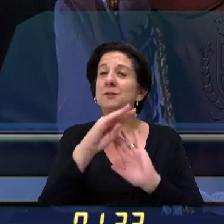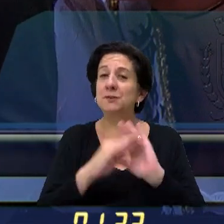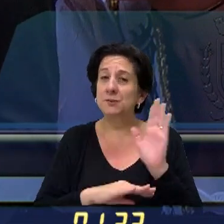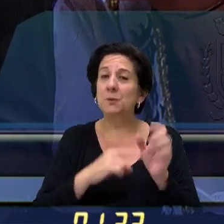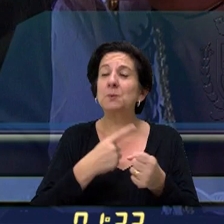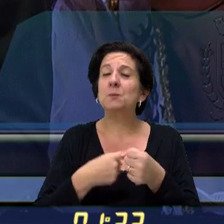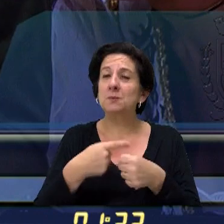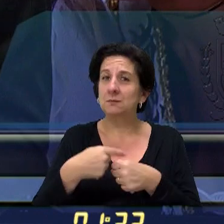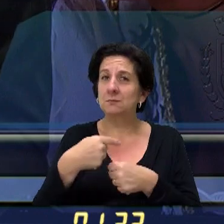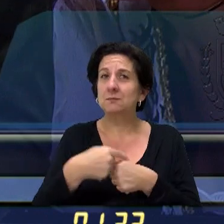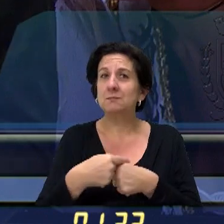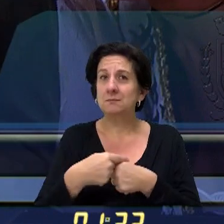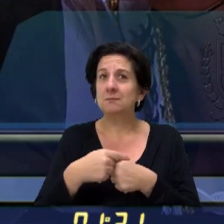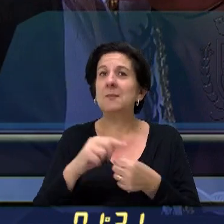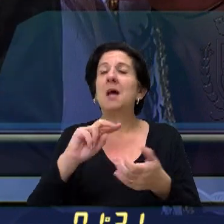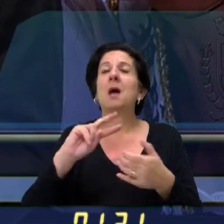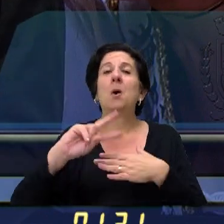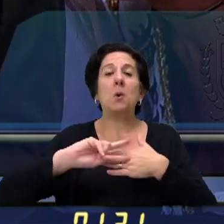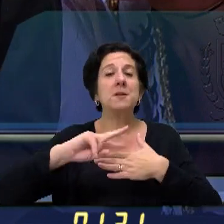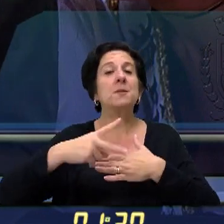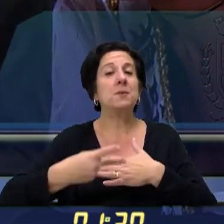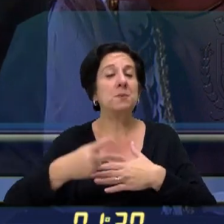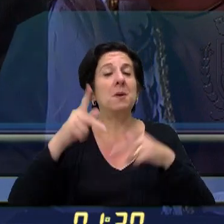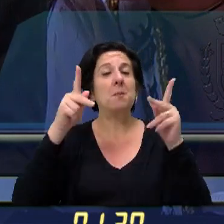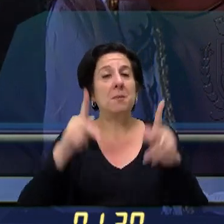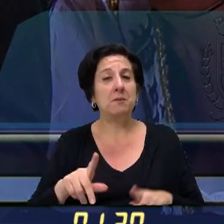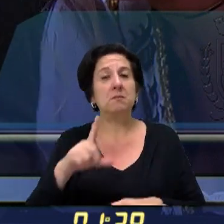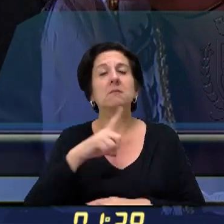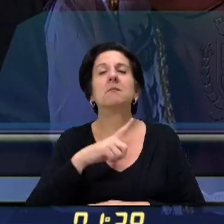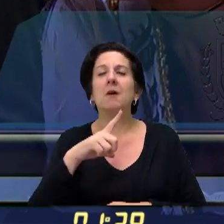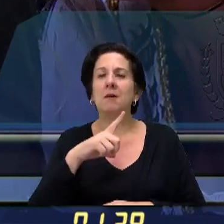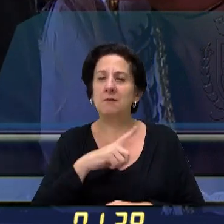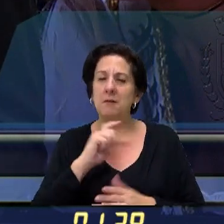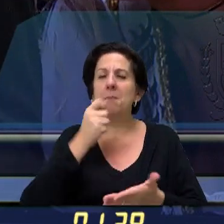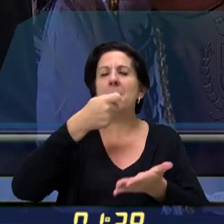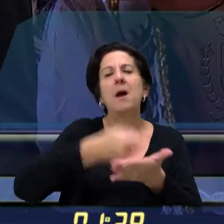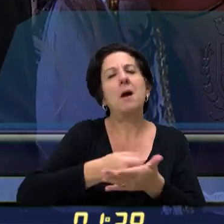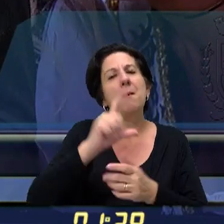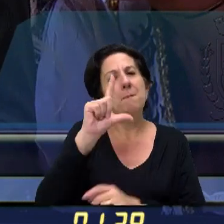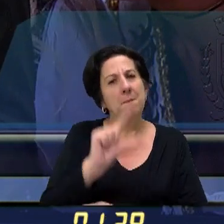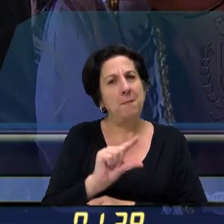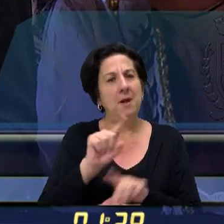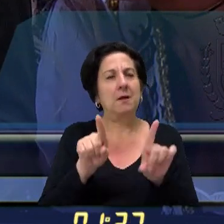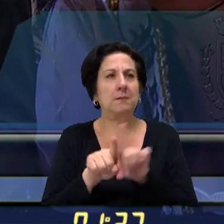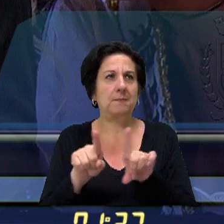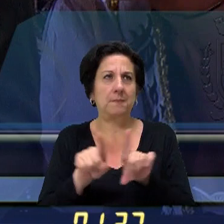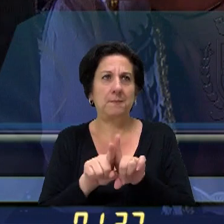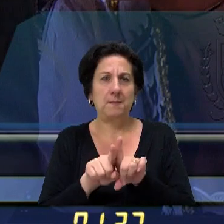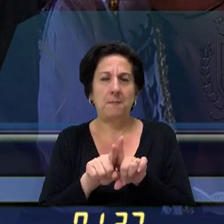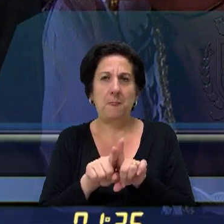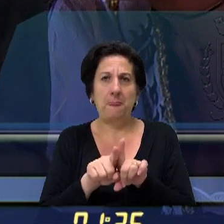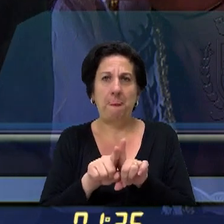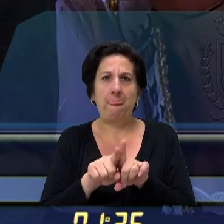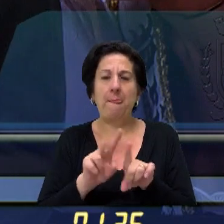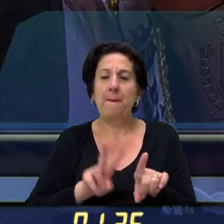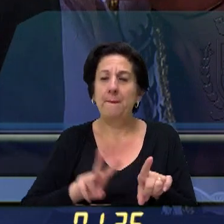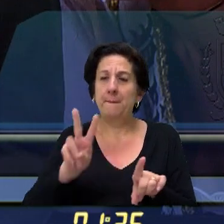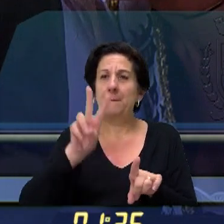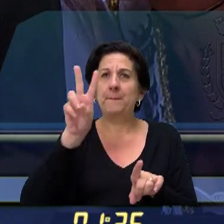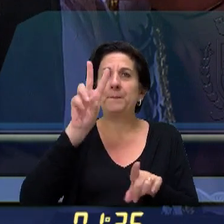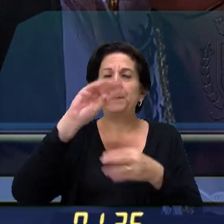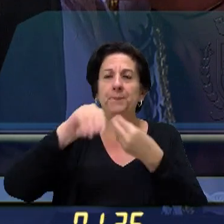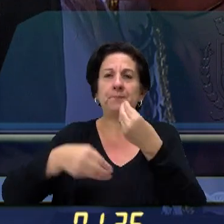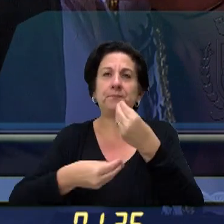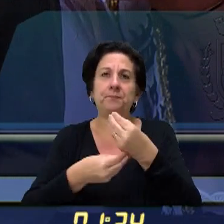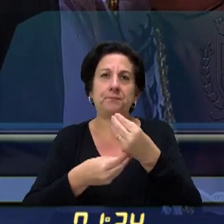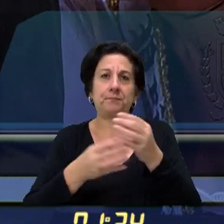município terá, que consequentemente, lá na frente, a população também possa pagar menos, vereador Zé Abreu. Porque esse valor que vem